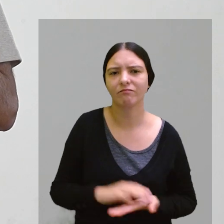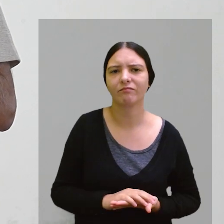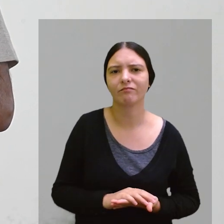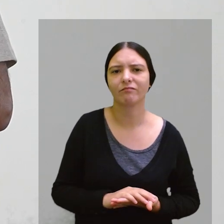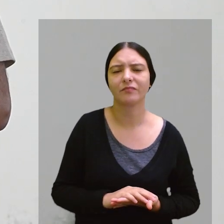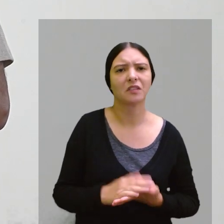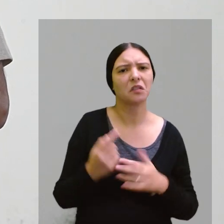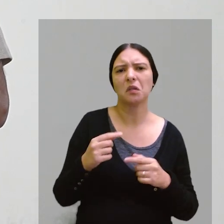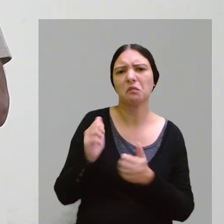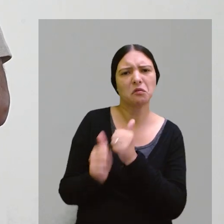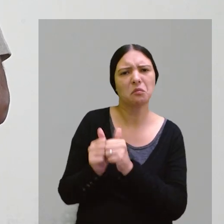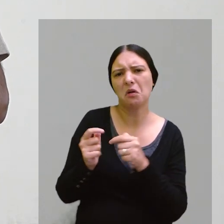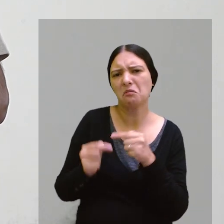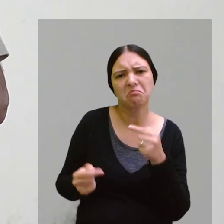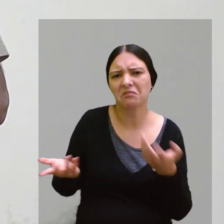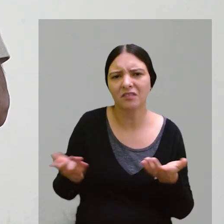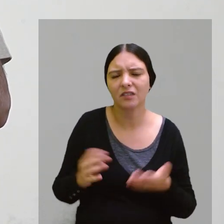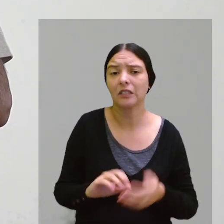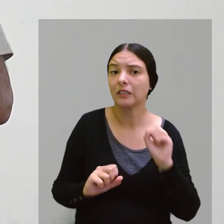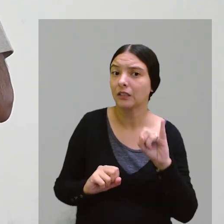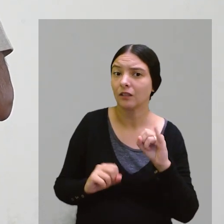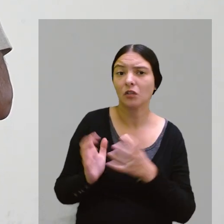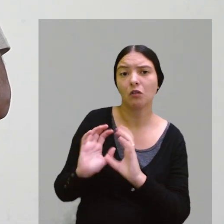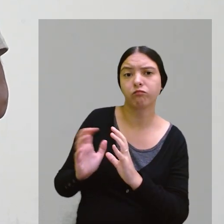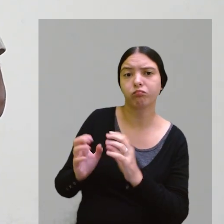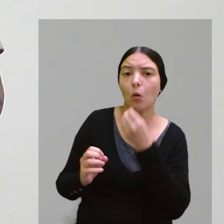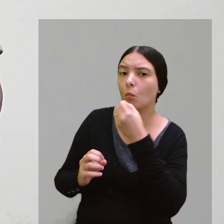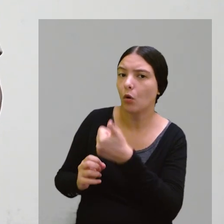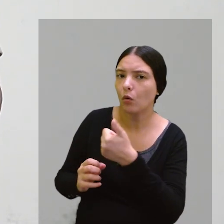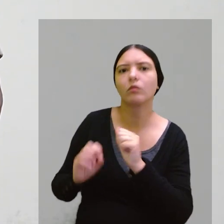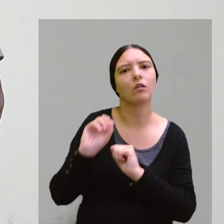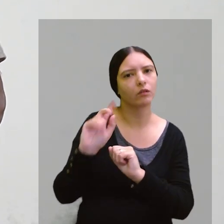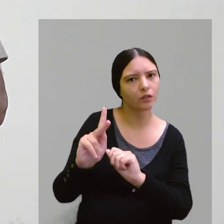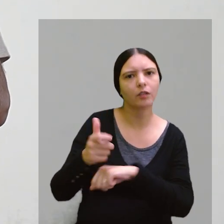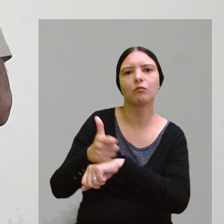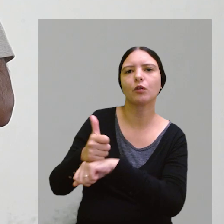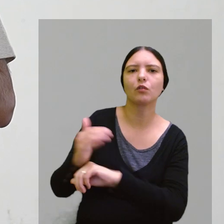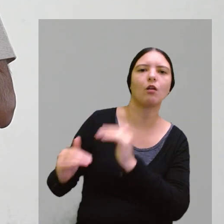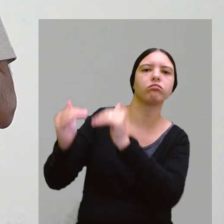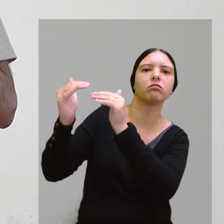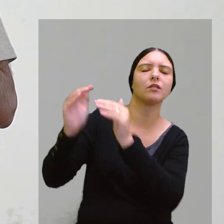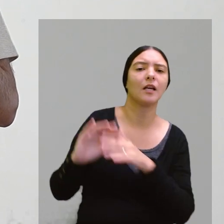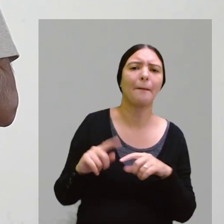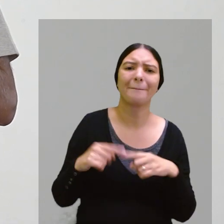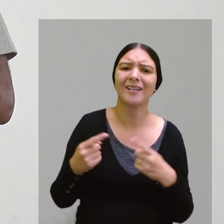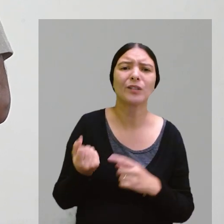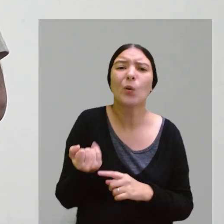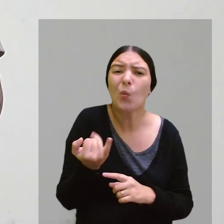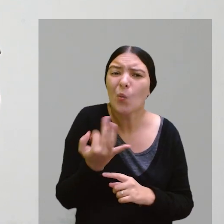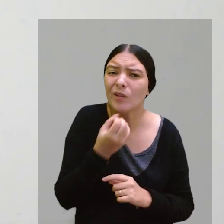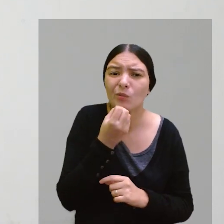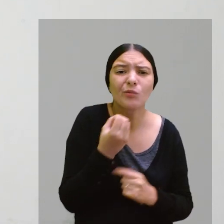a ver com futebol. Se você é muito bom de bola, tudo bem, você vai seguir carreira. Mas quantos que são